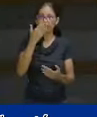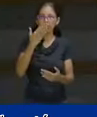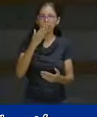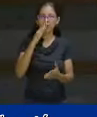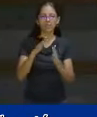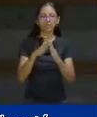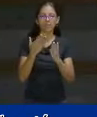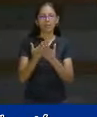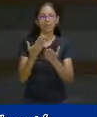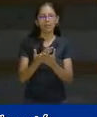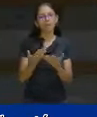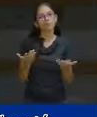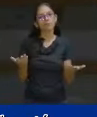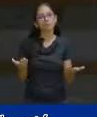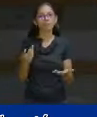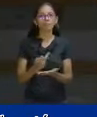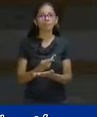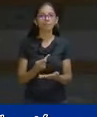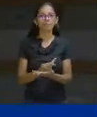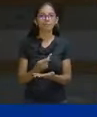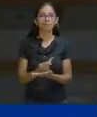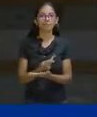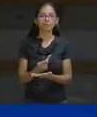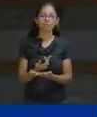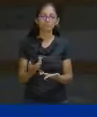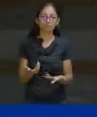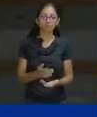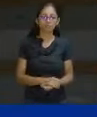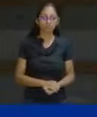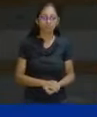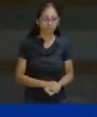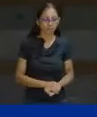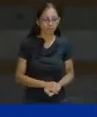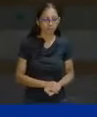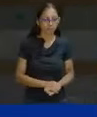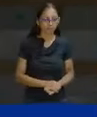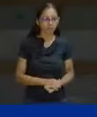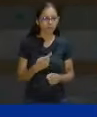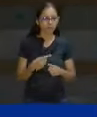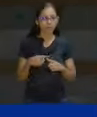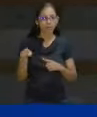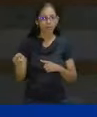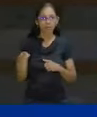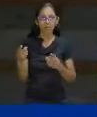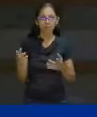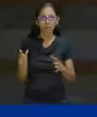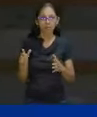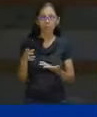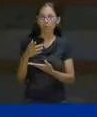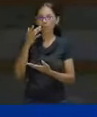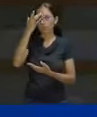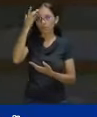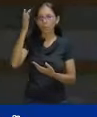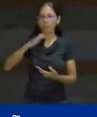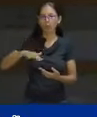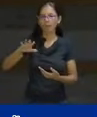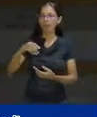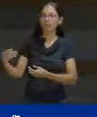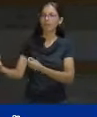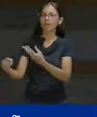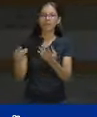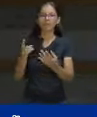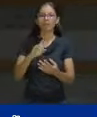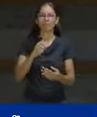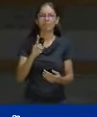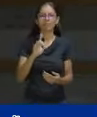esse não está, certamente, encomendando material para entregar para os eleitores, mas para jogar